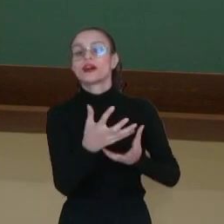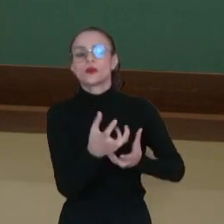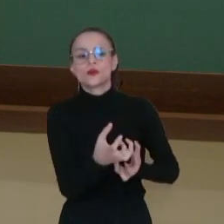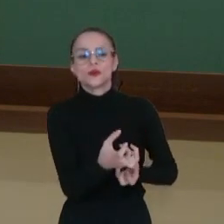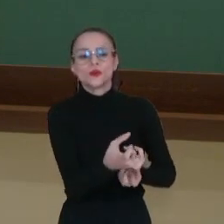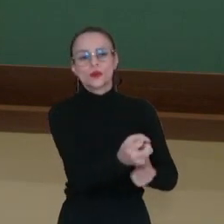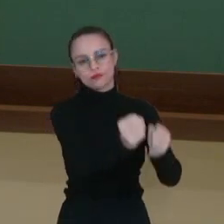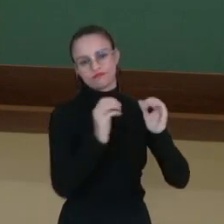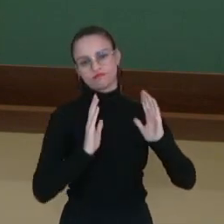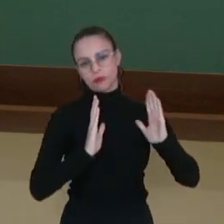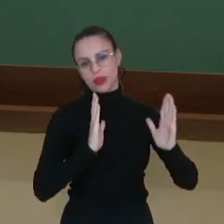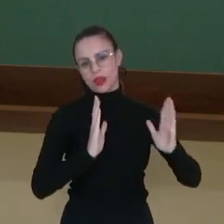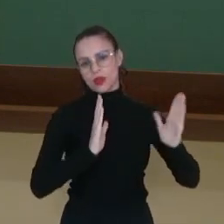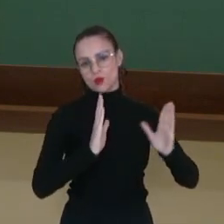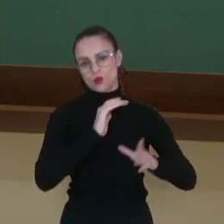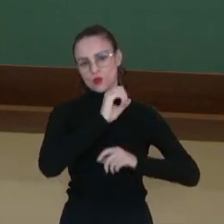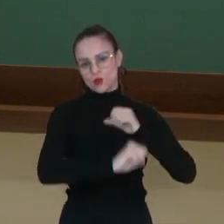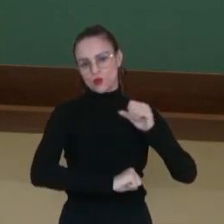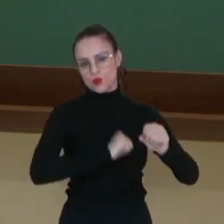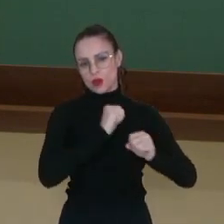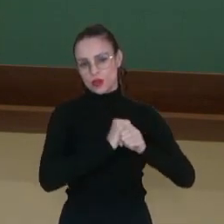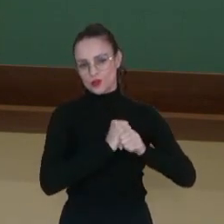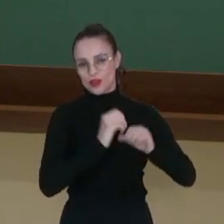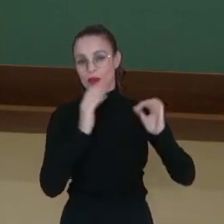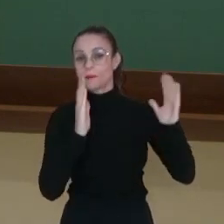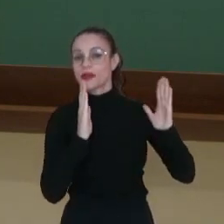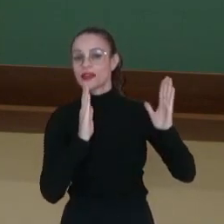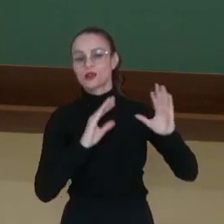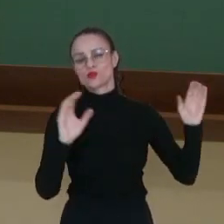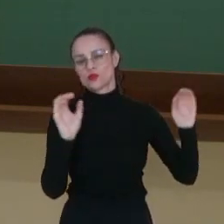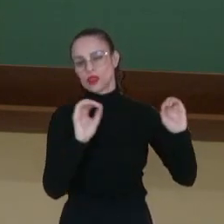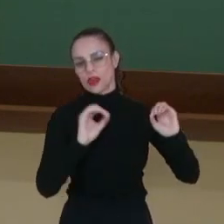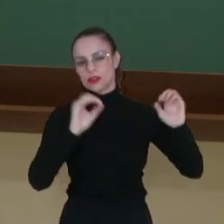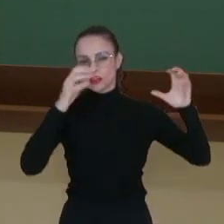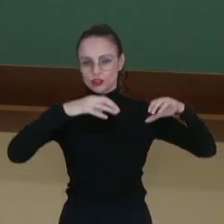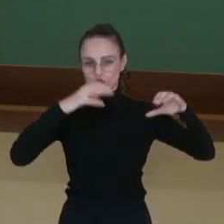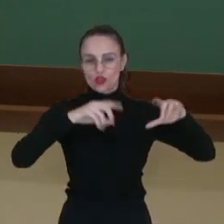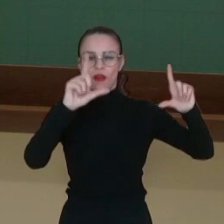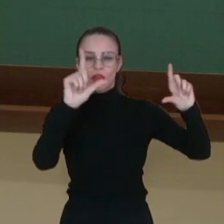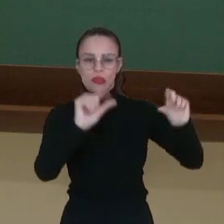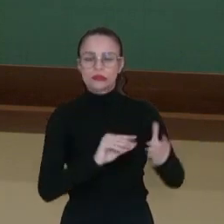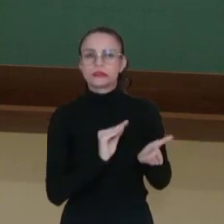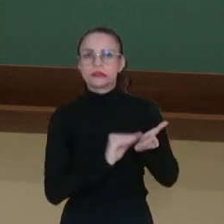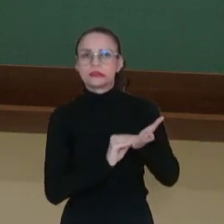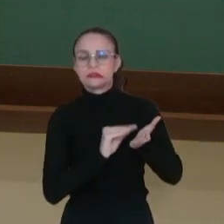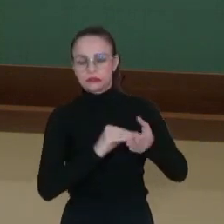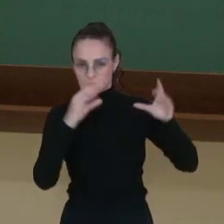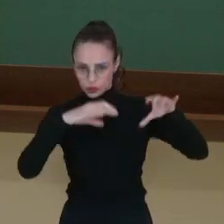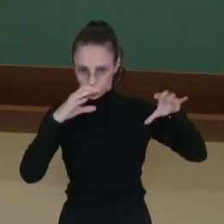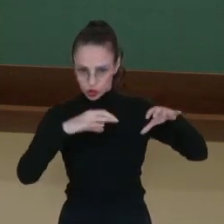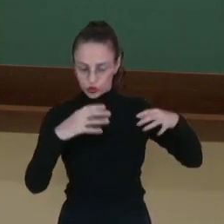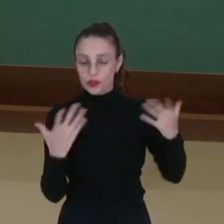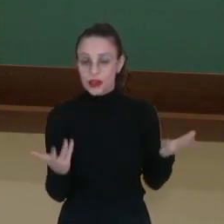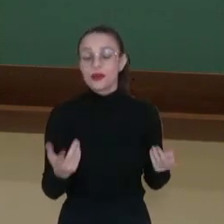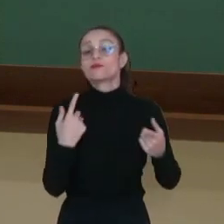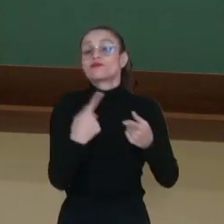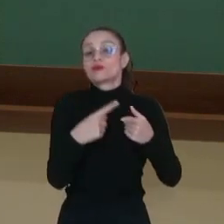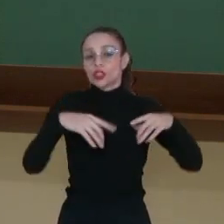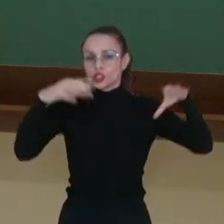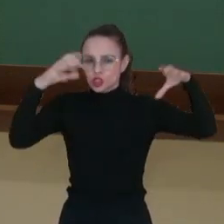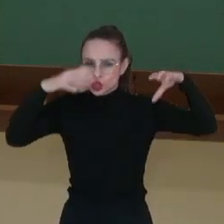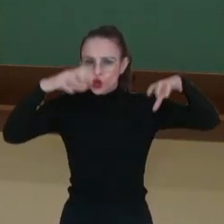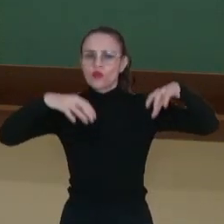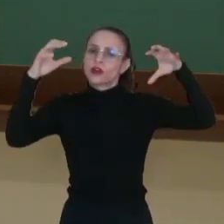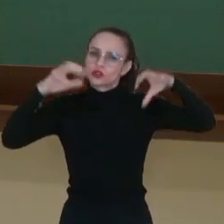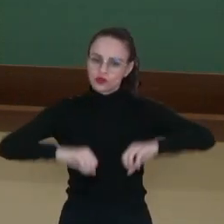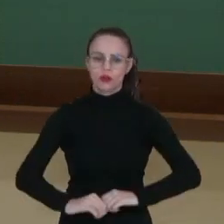secar em um determinado período do ano, no período menos chuvoso, com escassez de chuva, né? A chuva é que